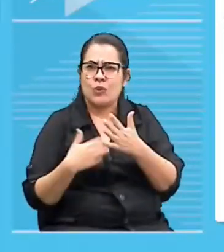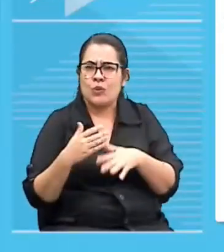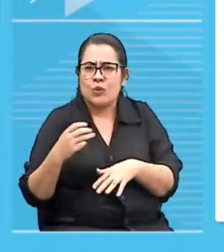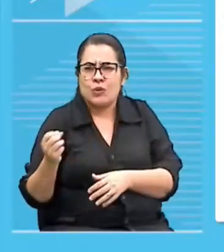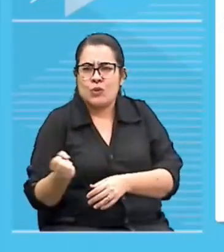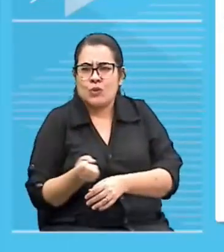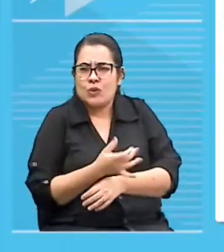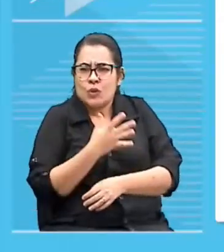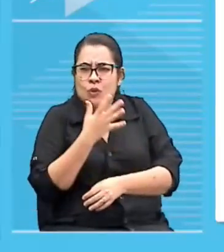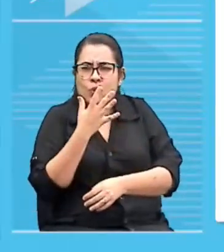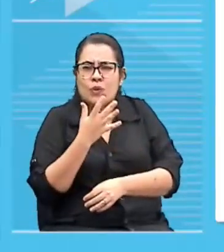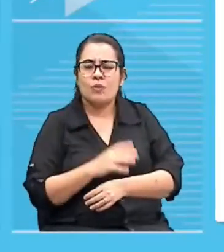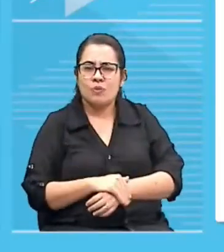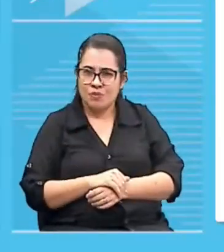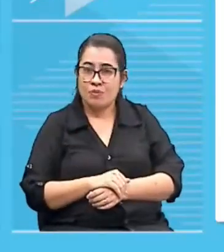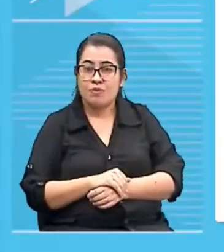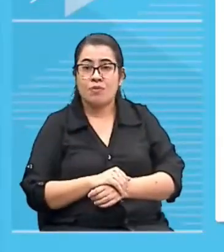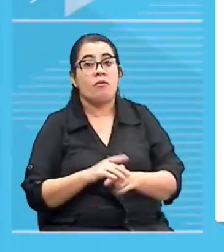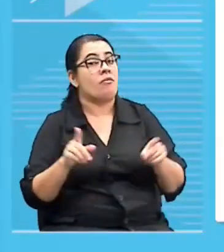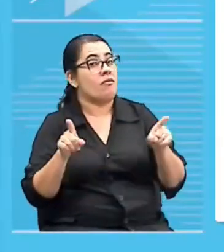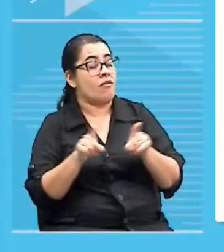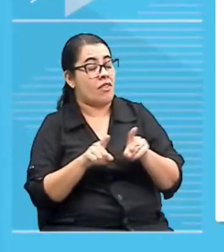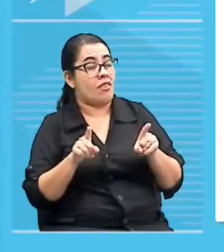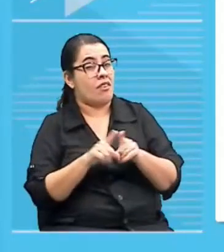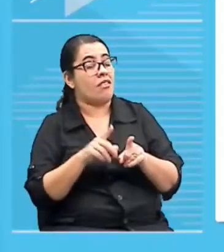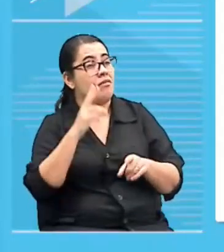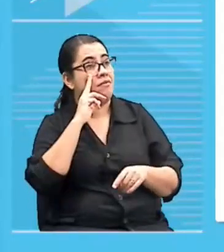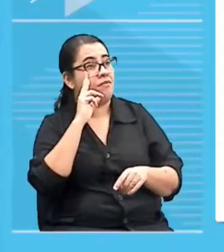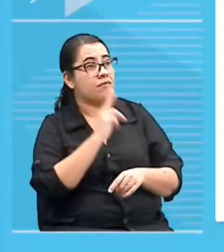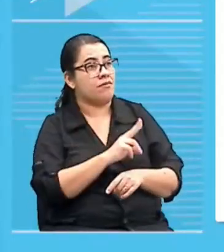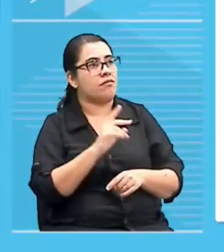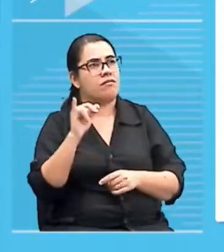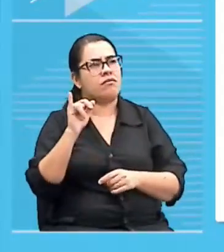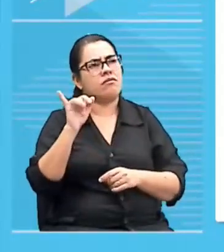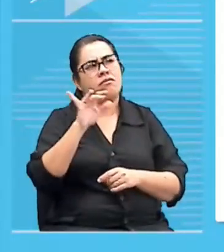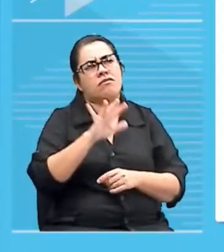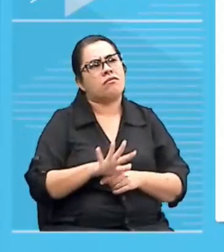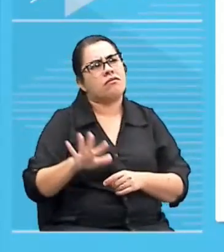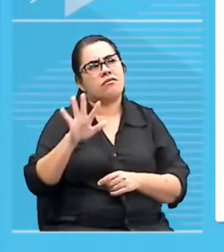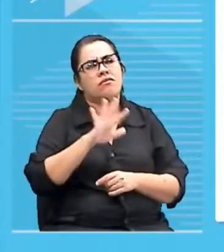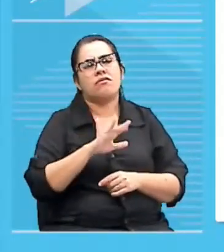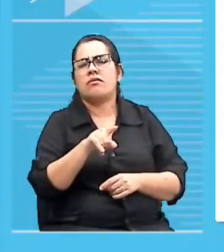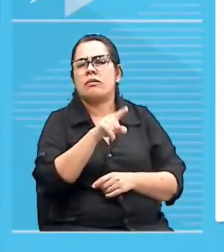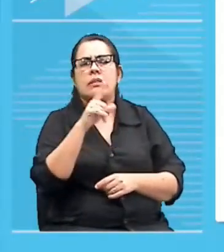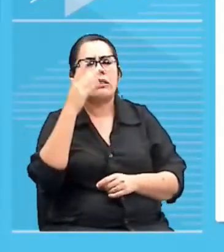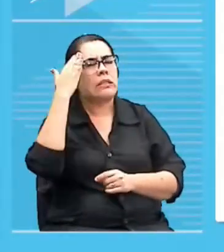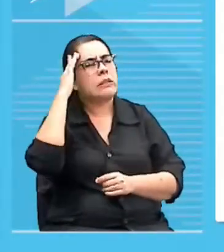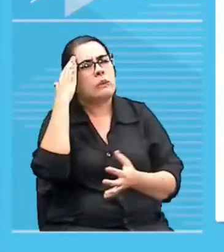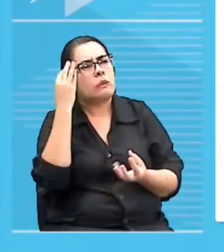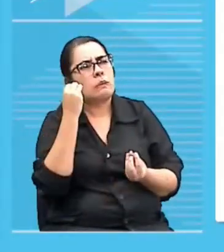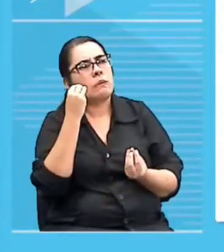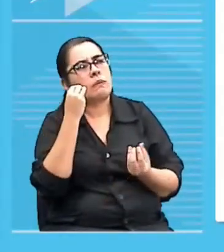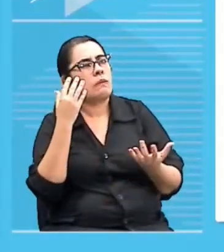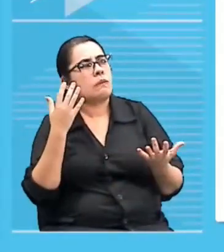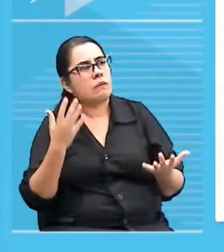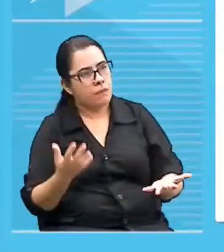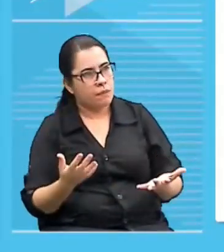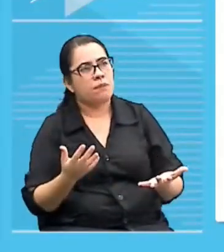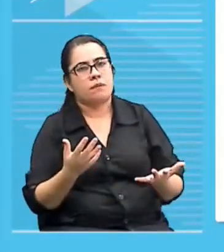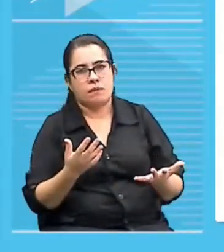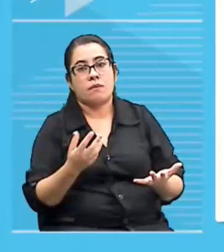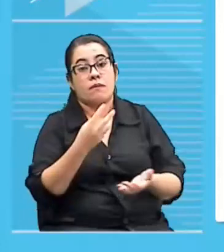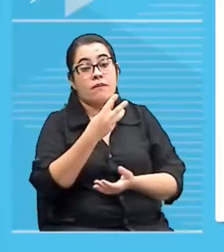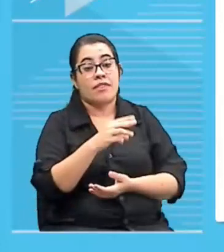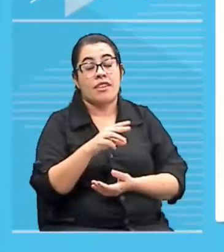revolução. Aqui eu trouxe para vocês uma imagem para vocês entenderem como é que funciona. Aqui é uma